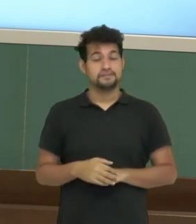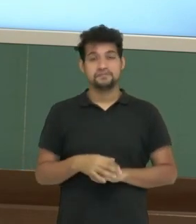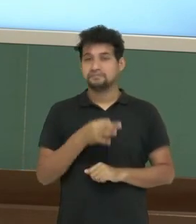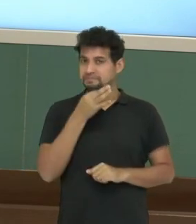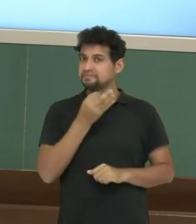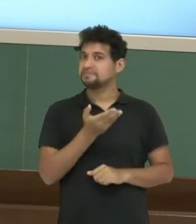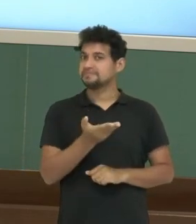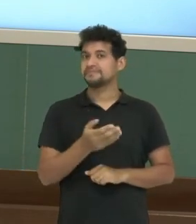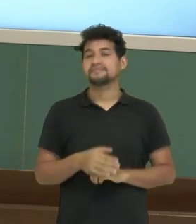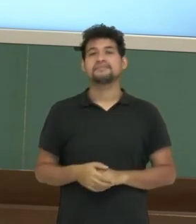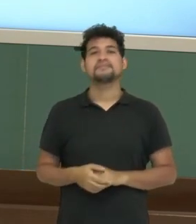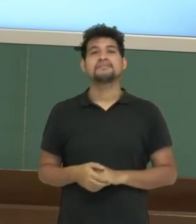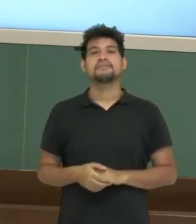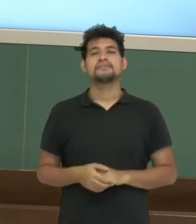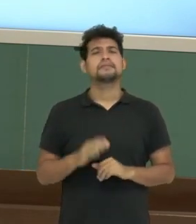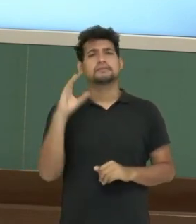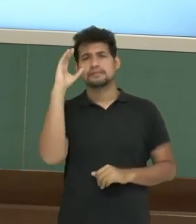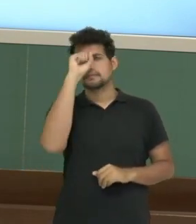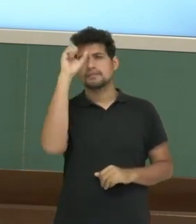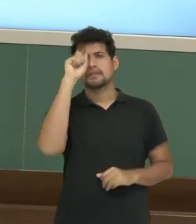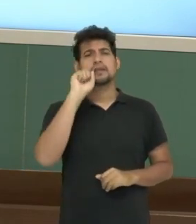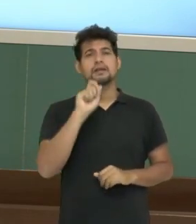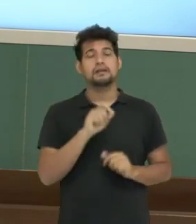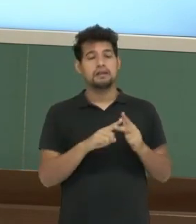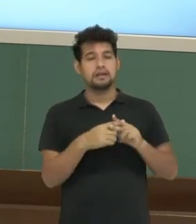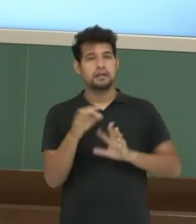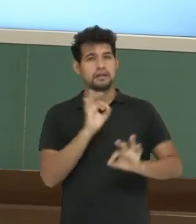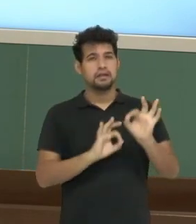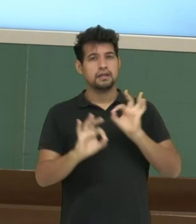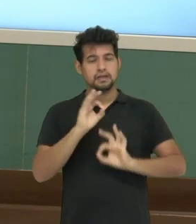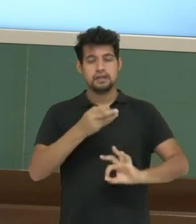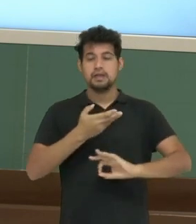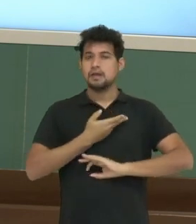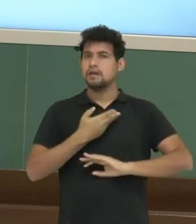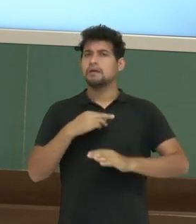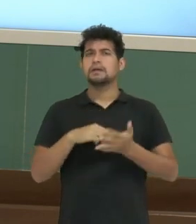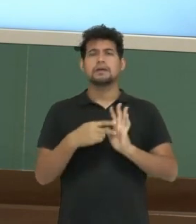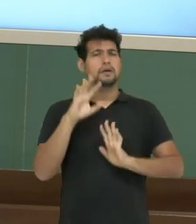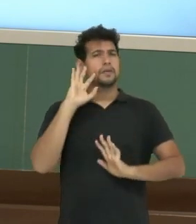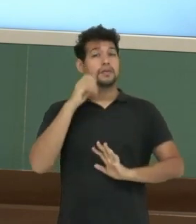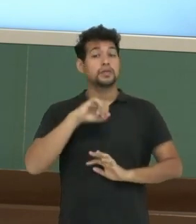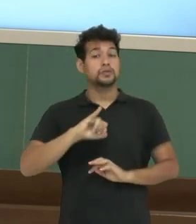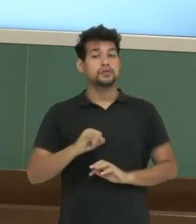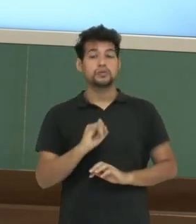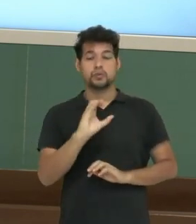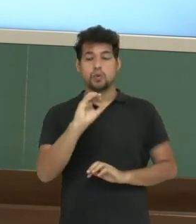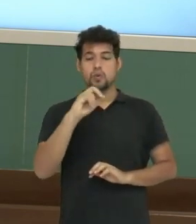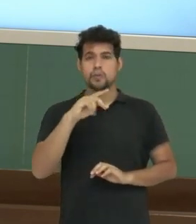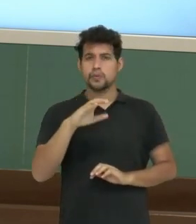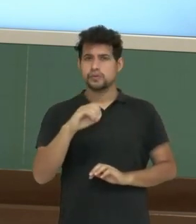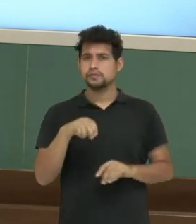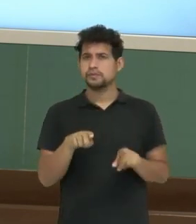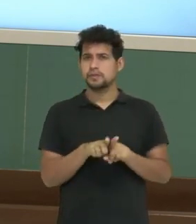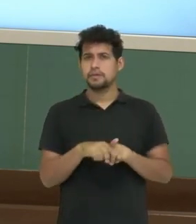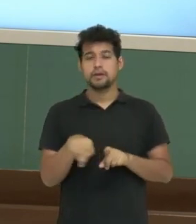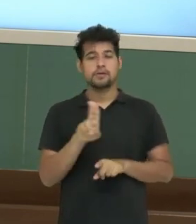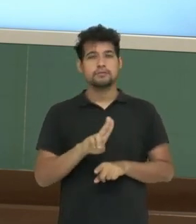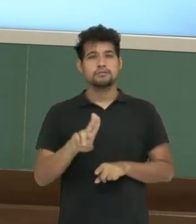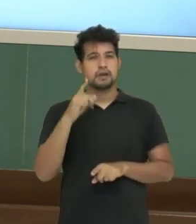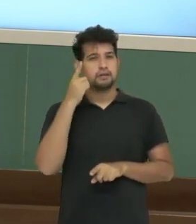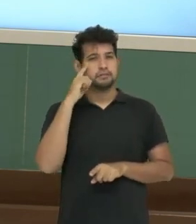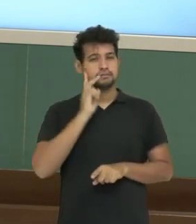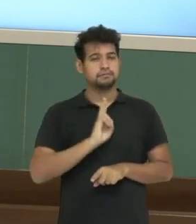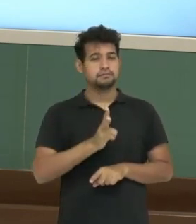aí. Então, o que vimos? Resolução de situações, problemas que envolvam o juro composto, é o que é aplicado no dia a